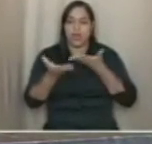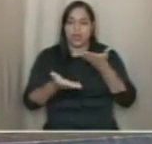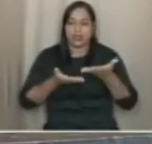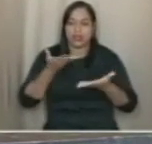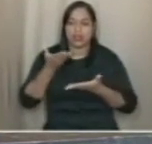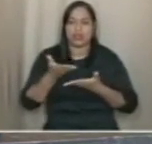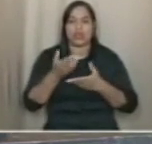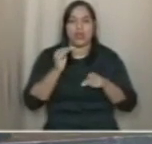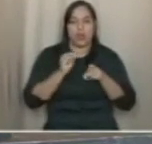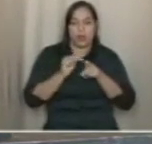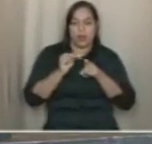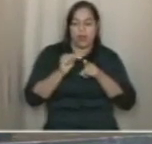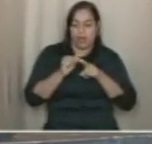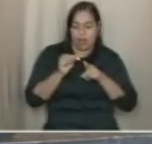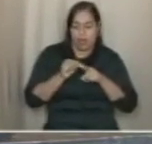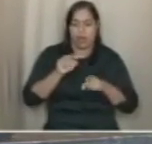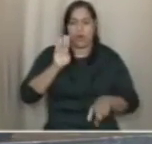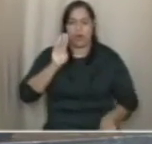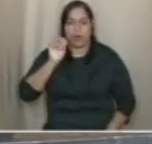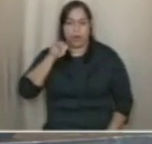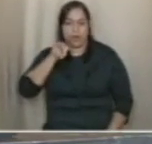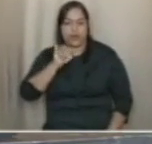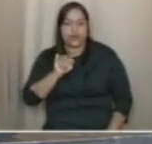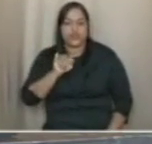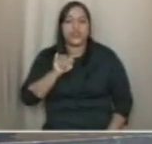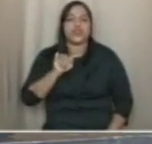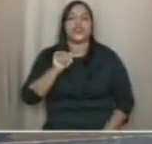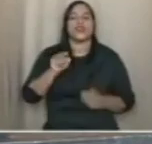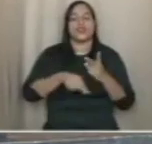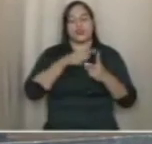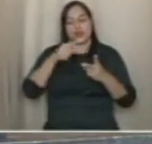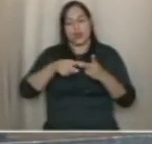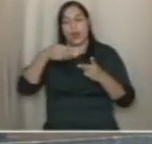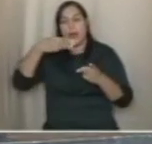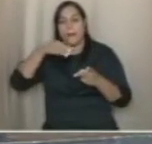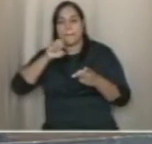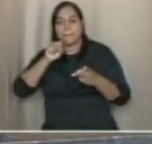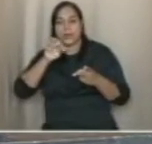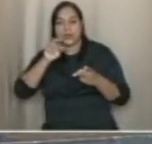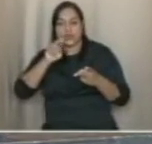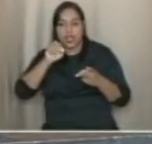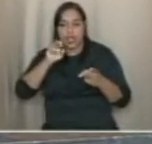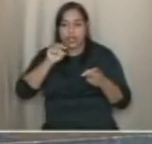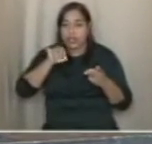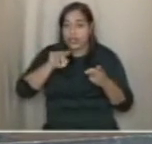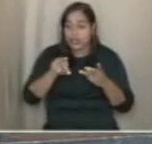Bongi, Mostardinha, Afogados, Estrada dos Remédios,